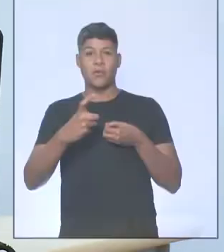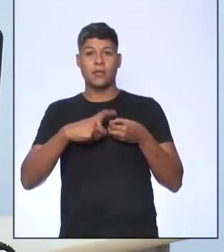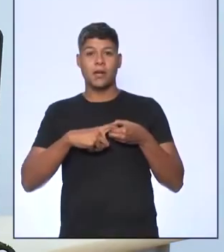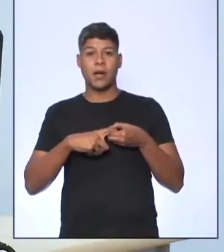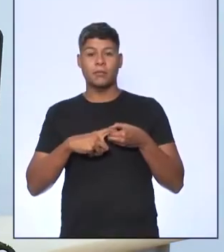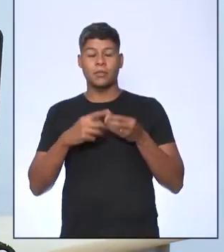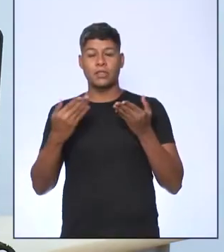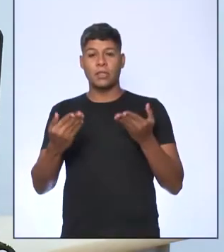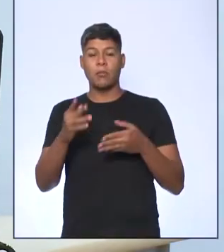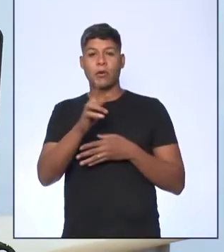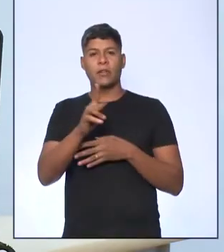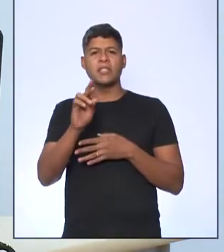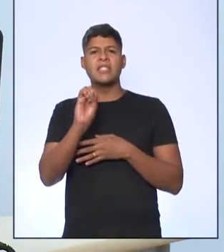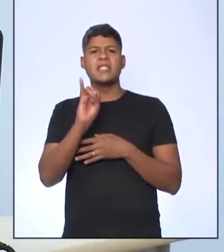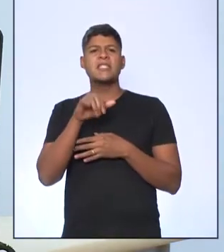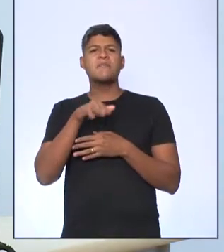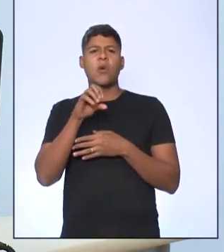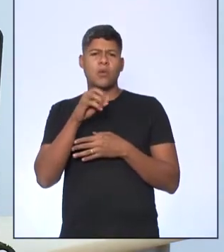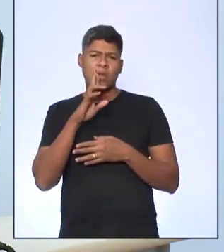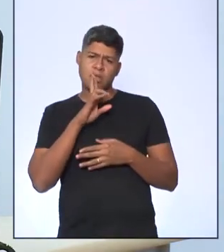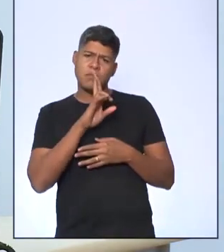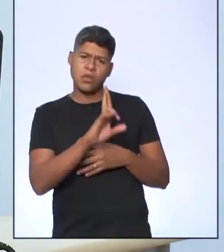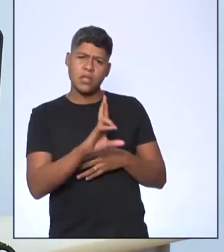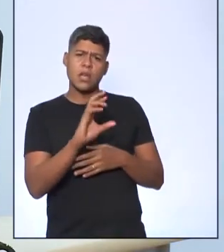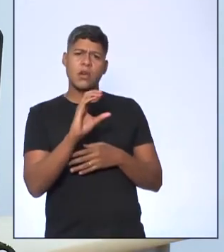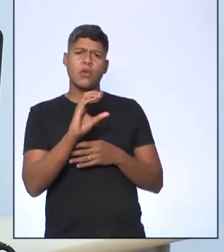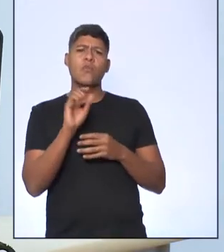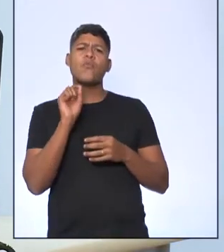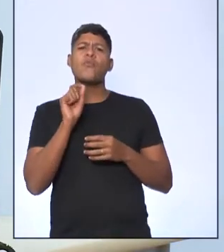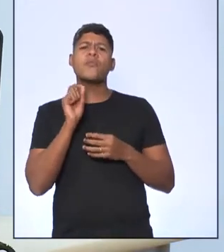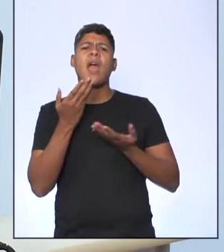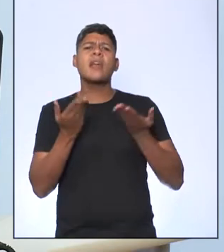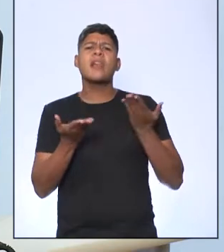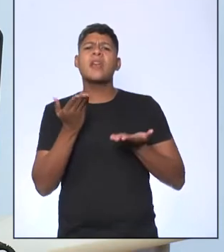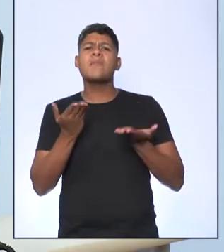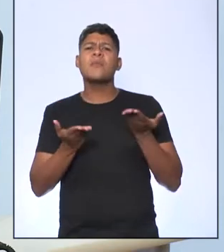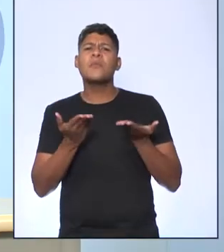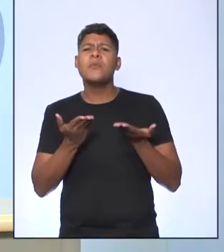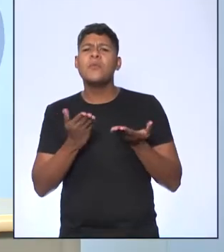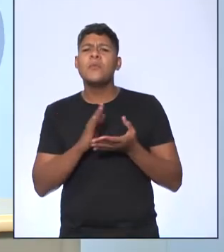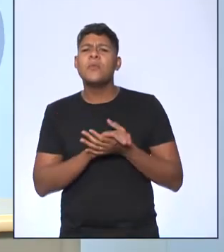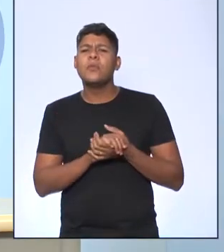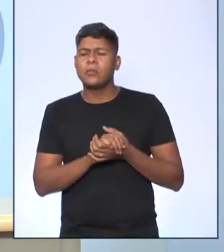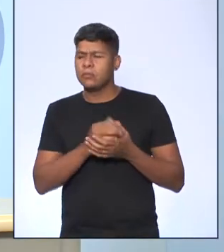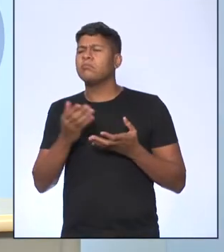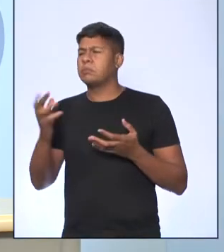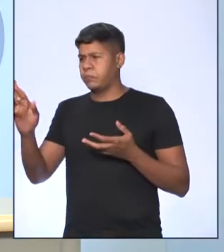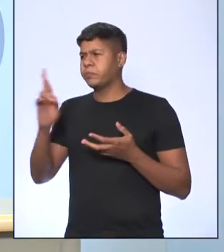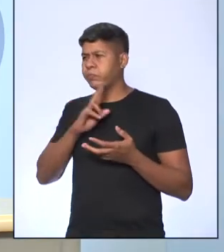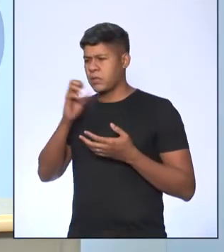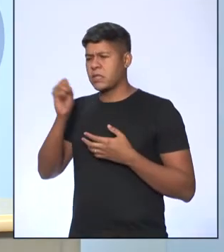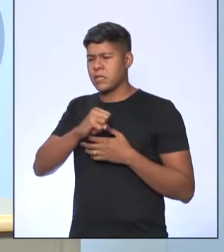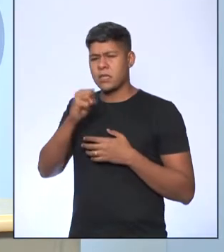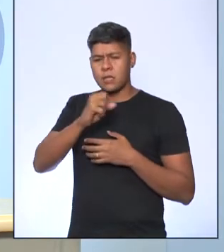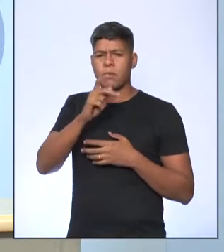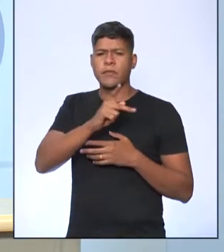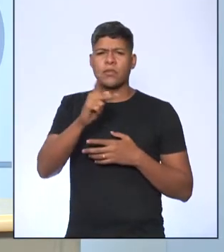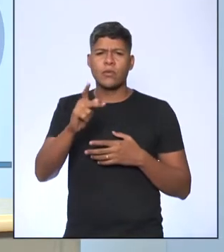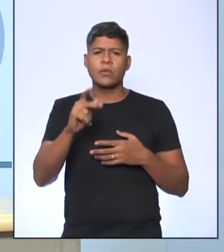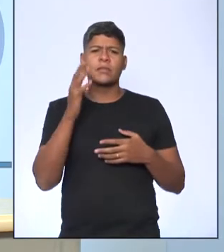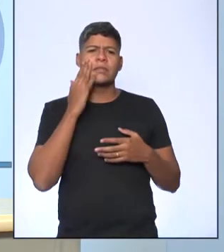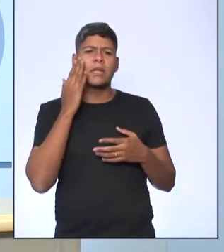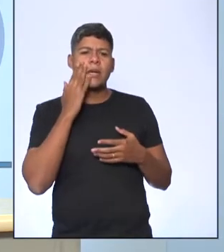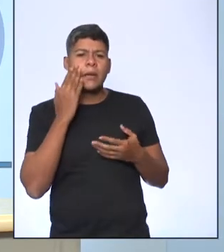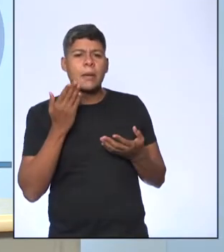Voltamos. Então, professora Simone, eles responderam o que é equilíbrio para eles? Eles responderam aqui, sim, professora, que é quando